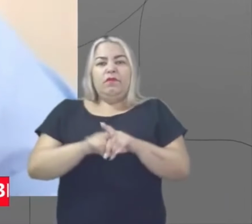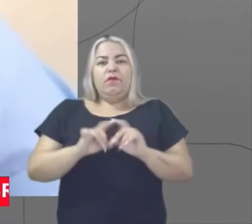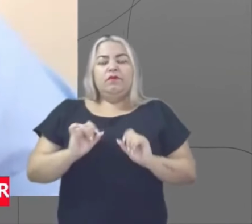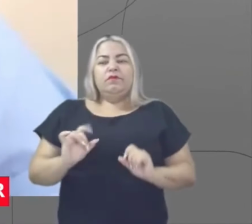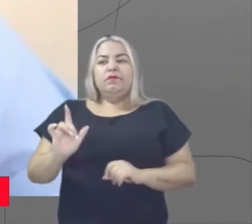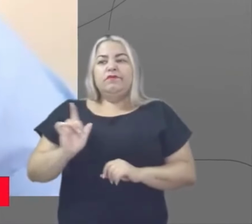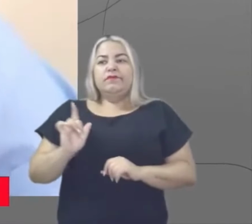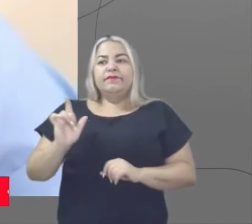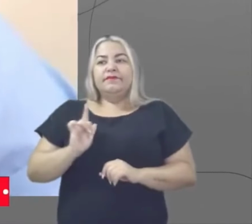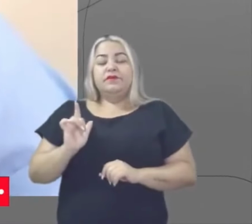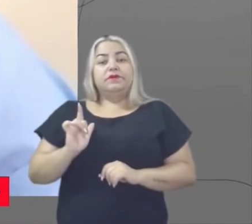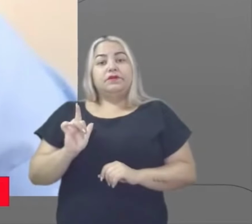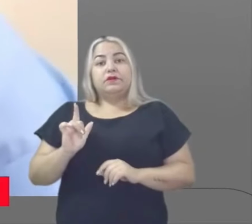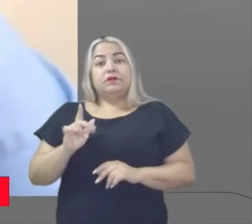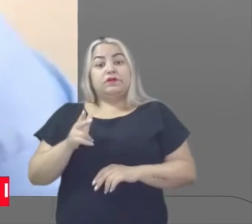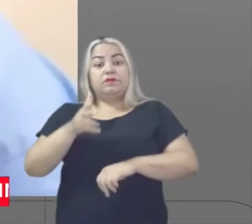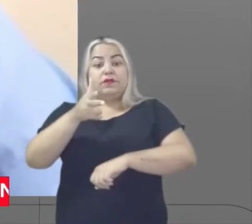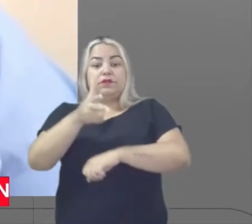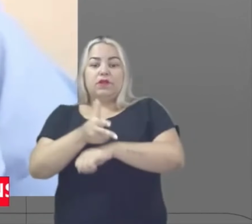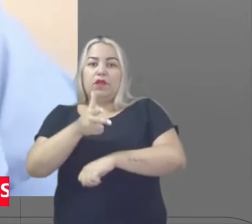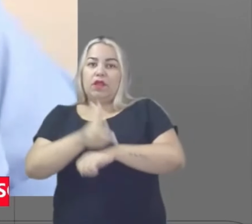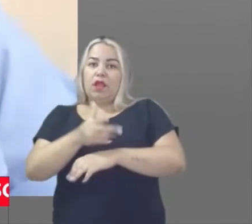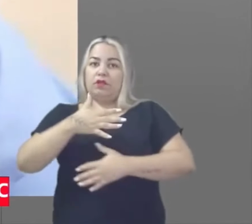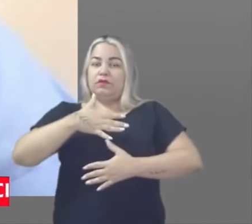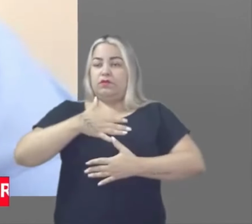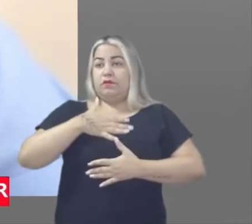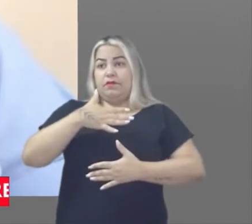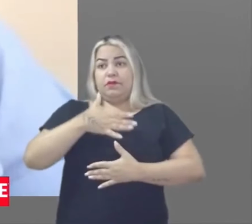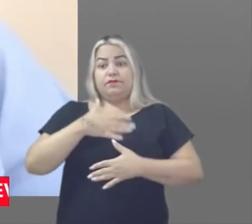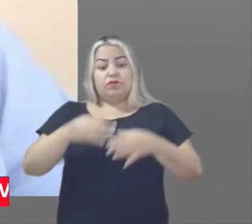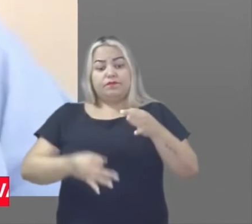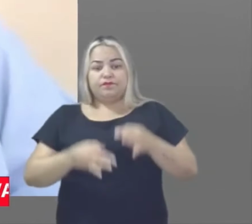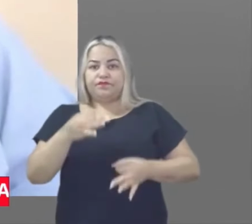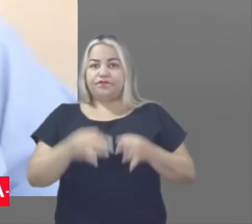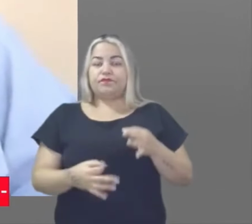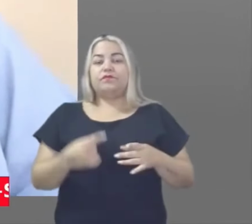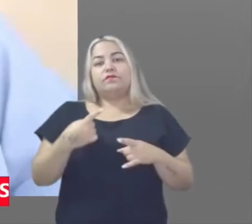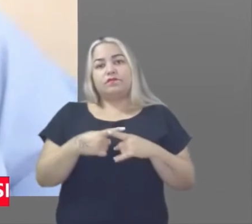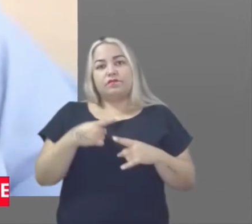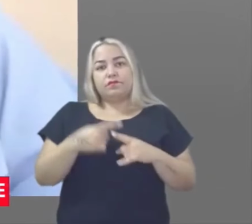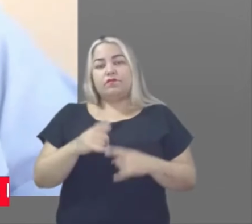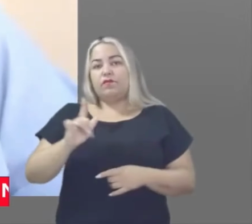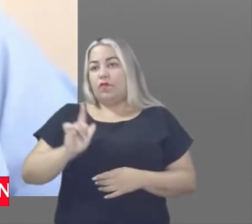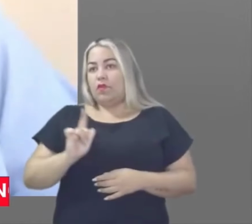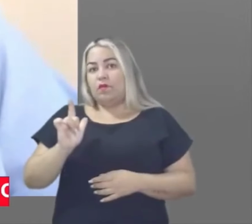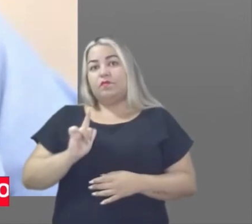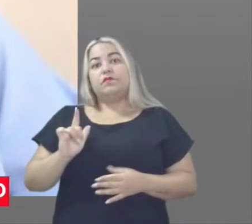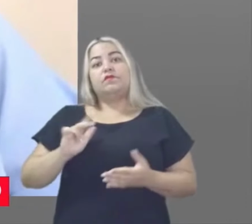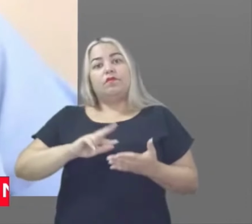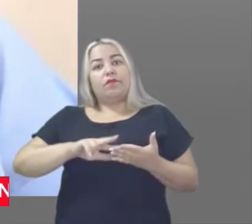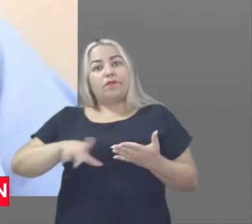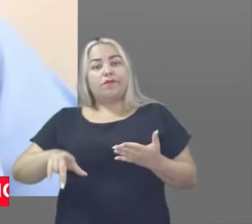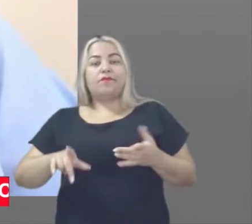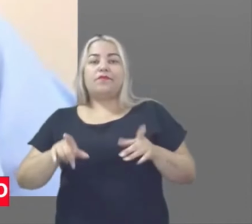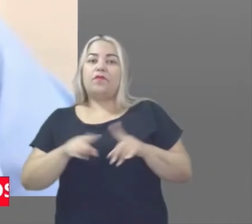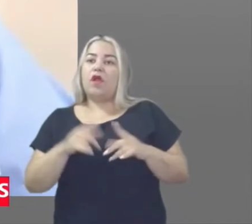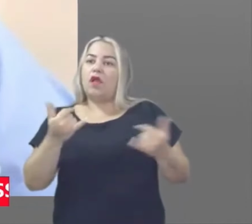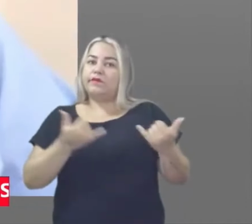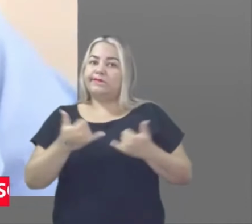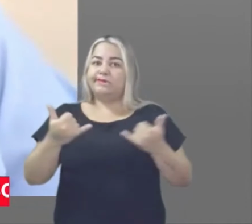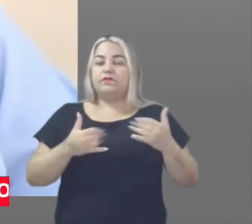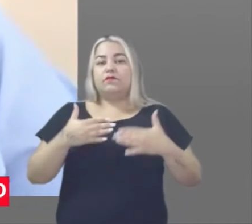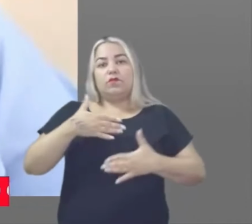câmara corporal, tem um elemento fundamental de economicidade jurídica, porque existem dados de uso de câmara corporal no mundo